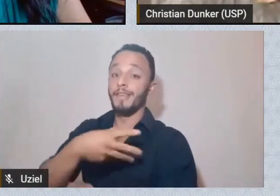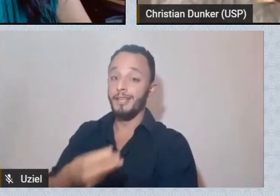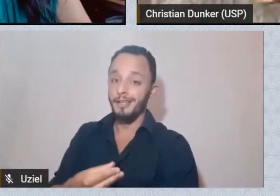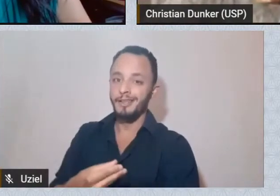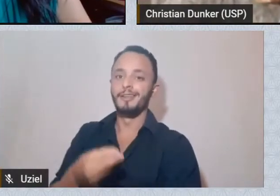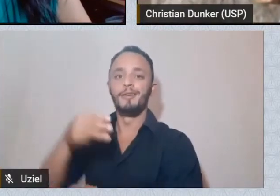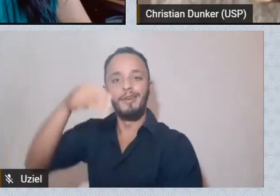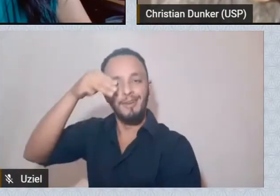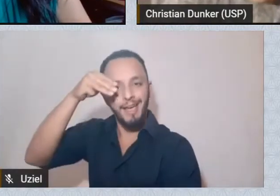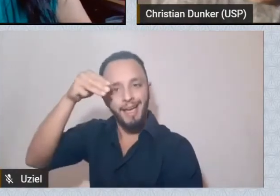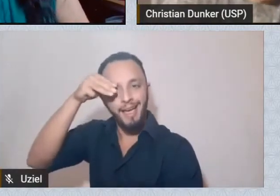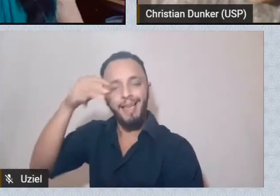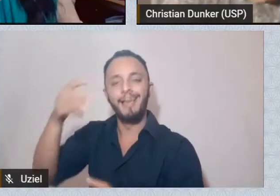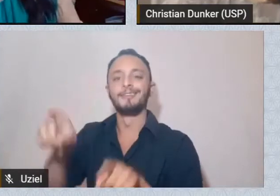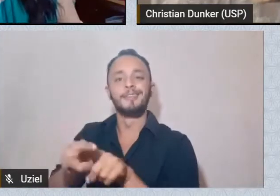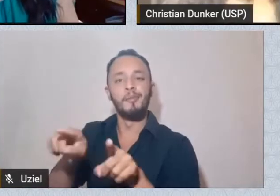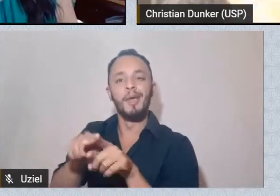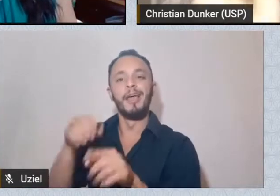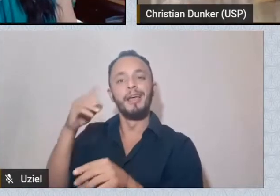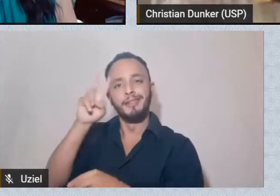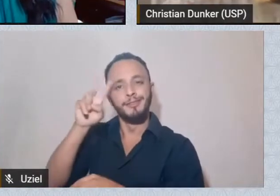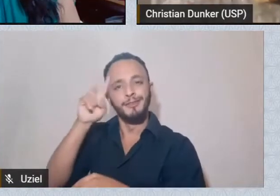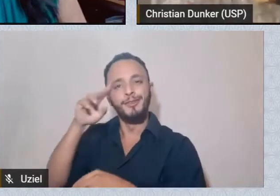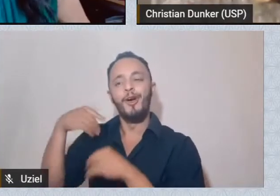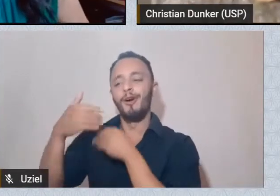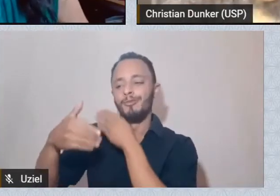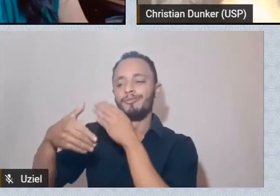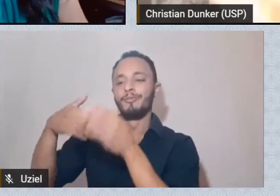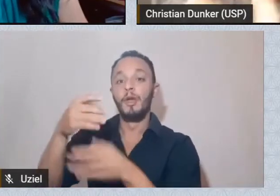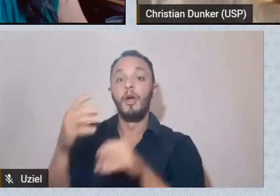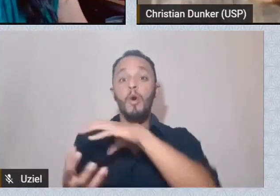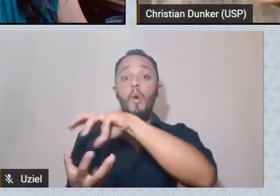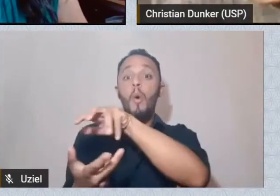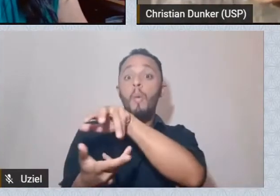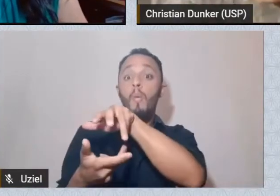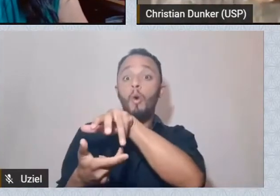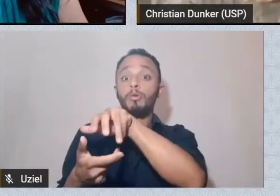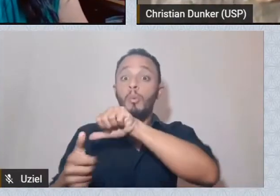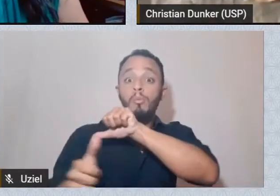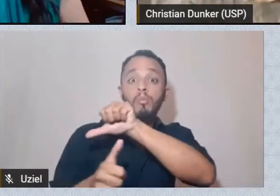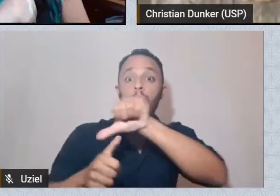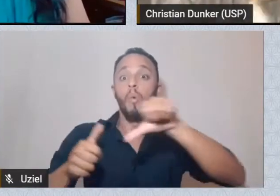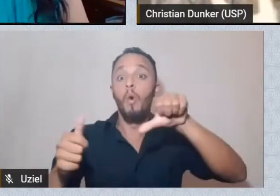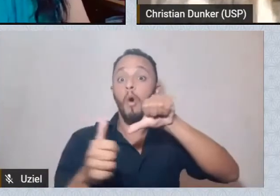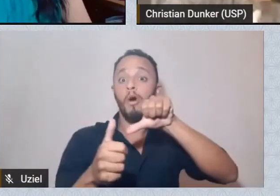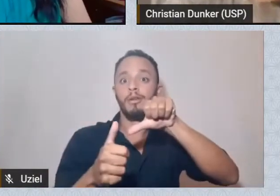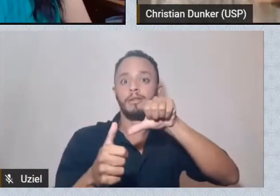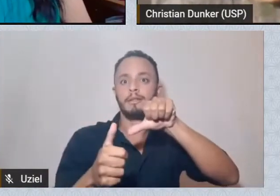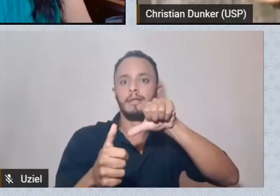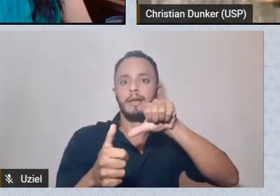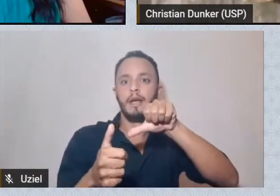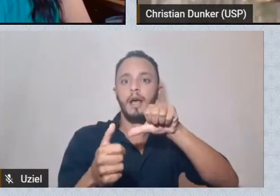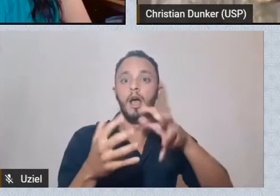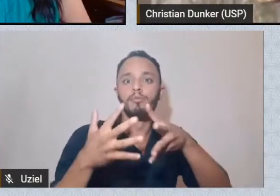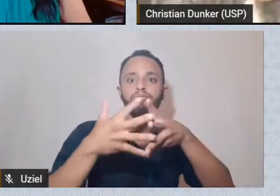netos, para como o mundo, de repente, assumiu uma outra compleição, histórias de